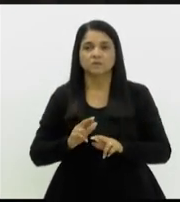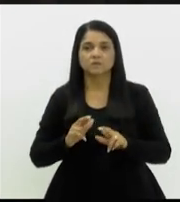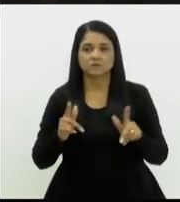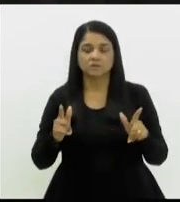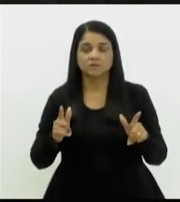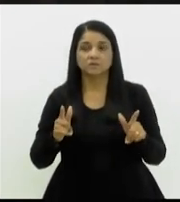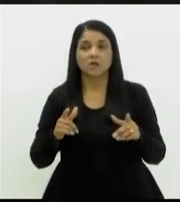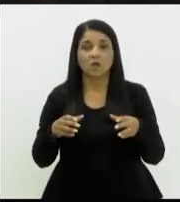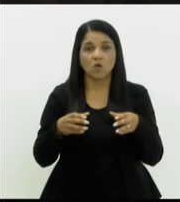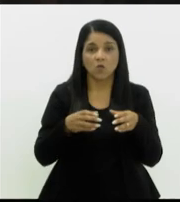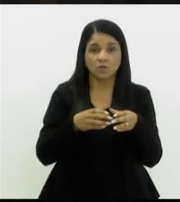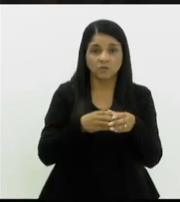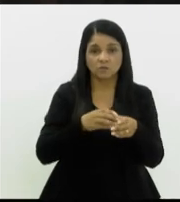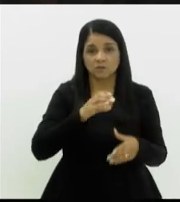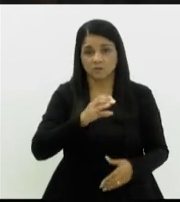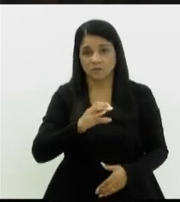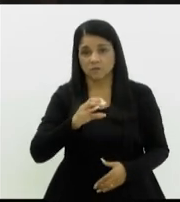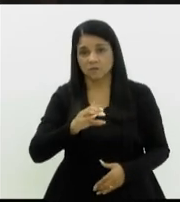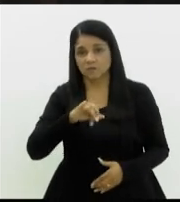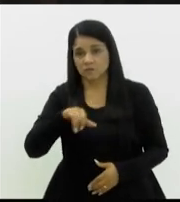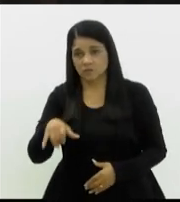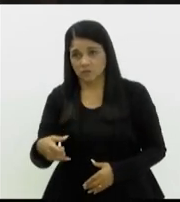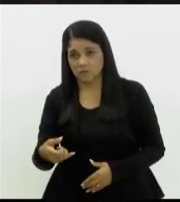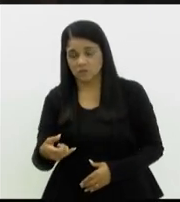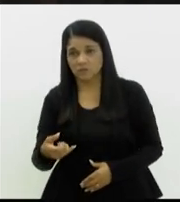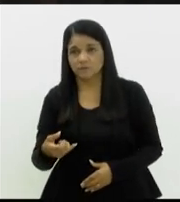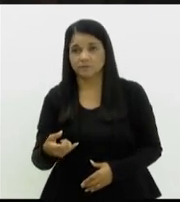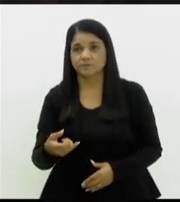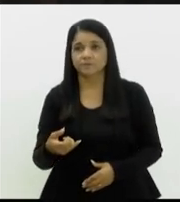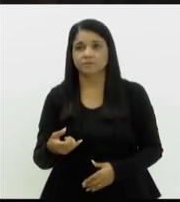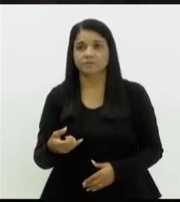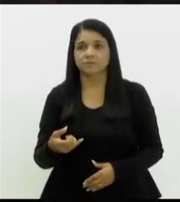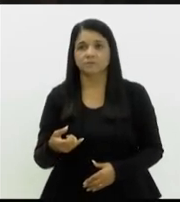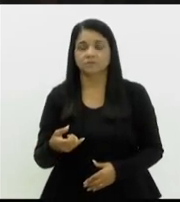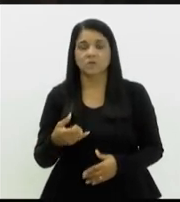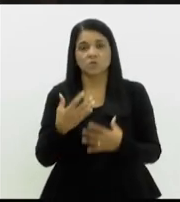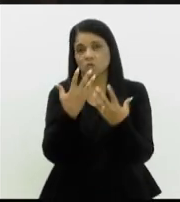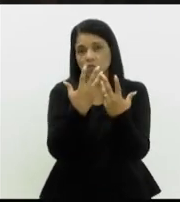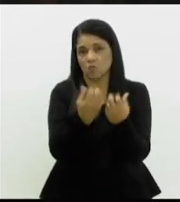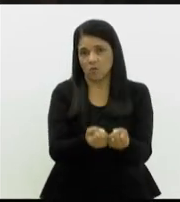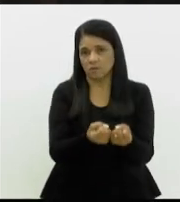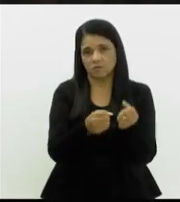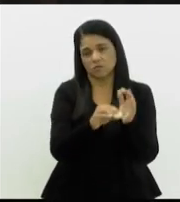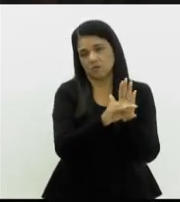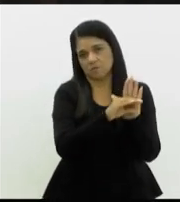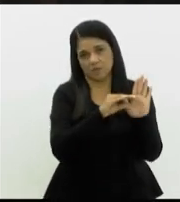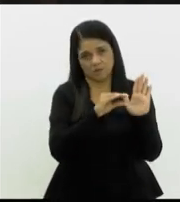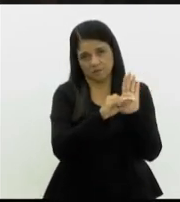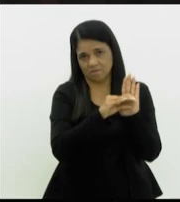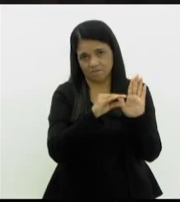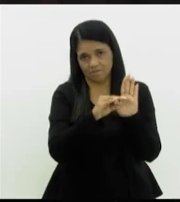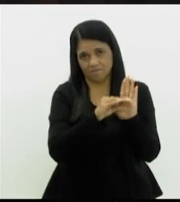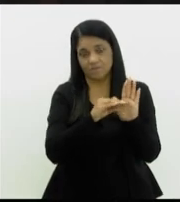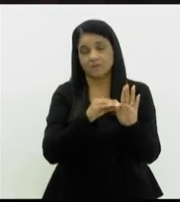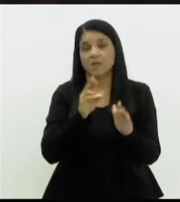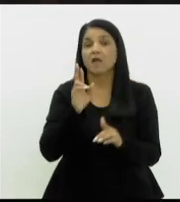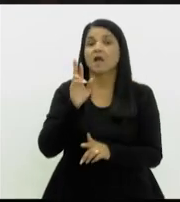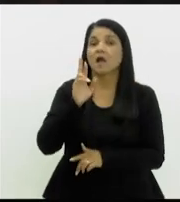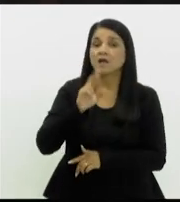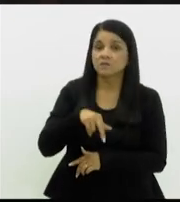A Comissão de Constituição e Justiça não acatou a emenda, razão pela